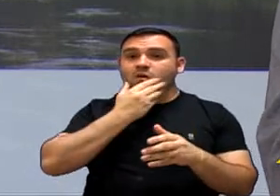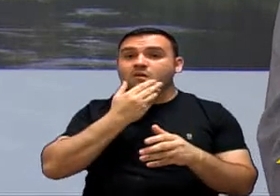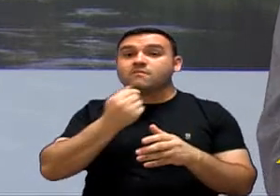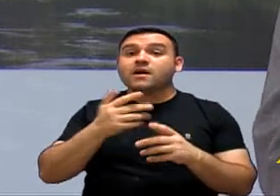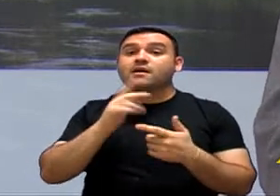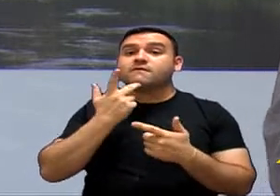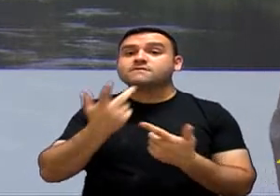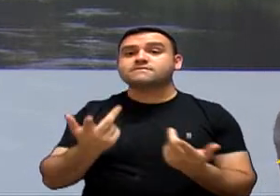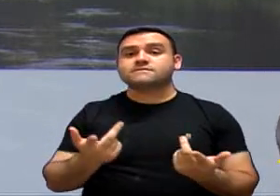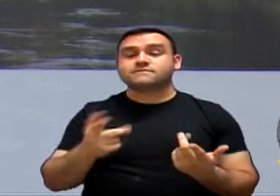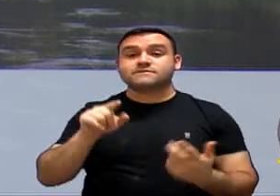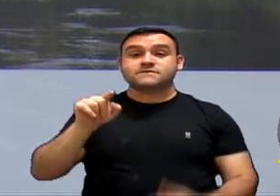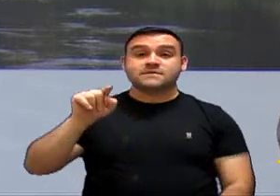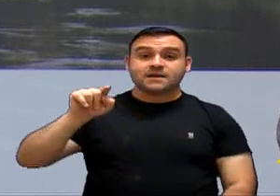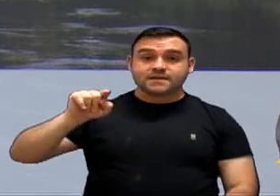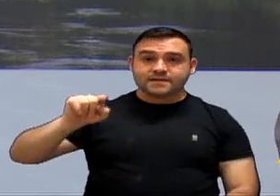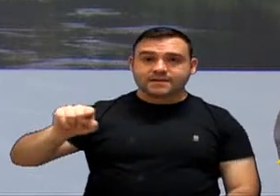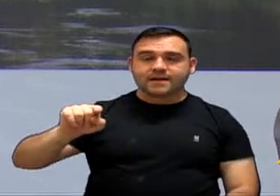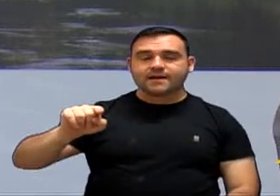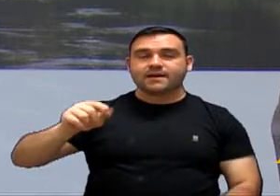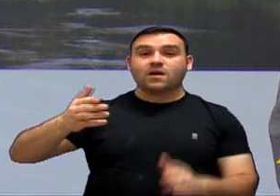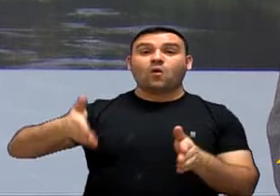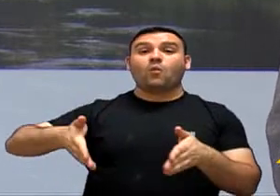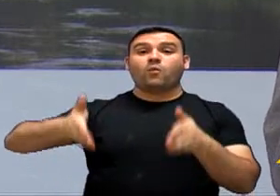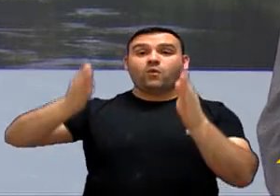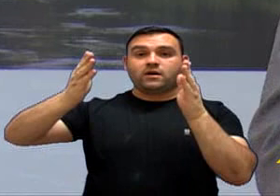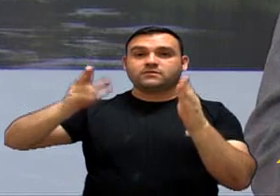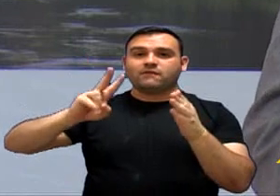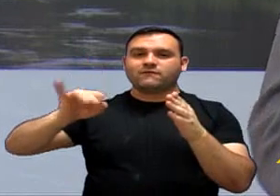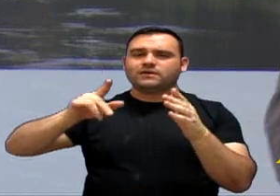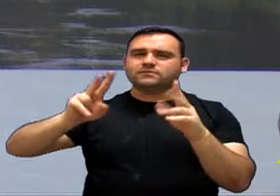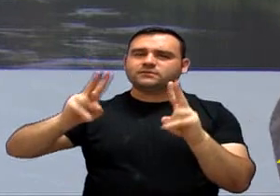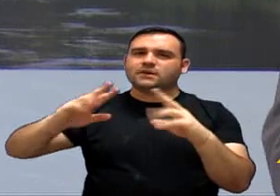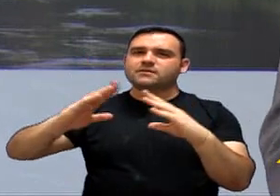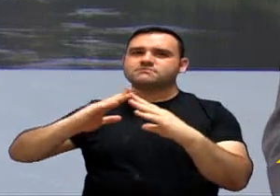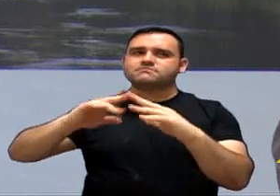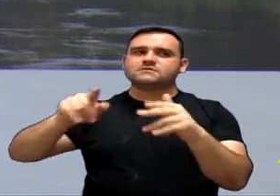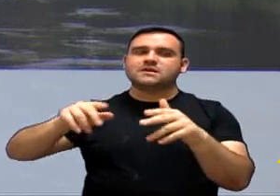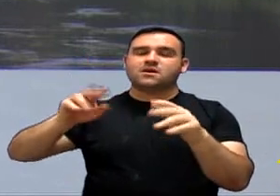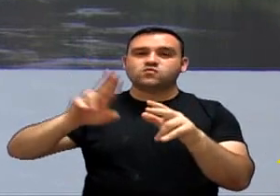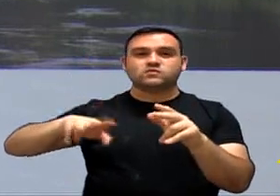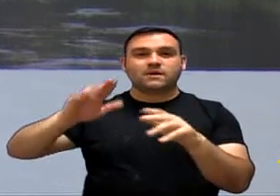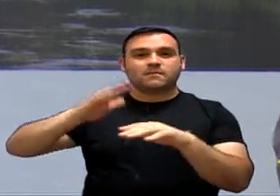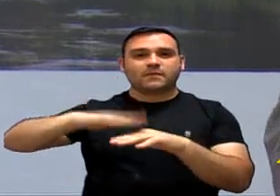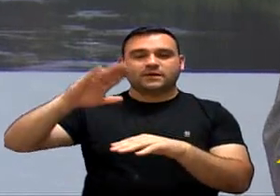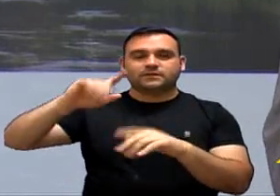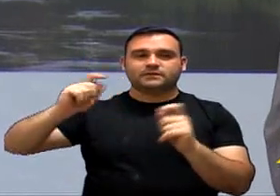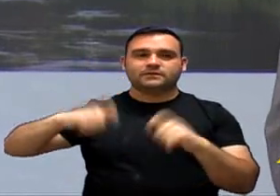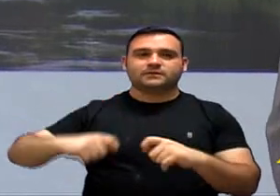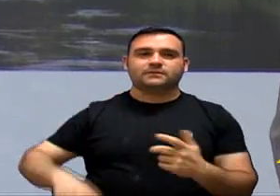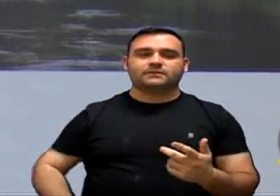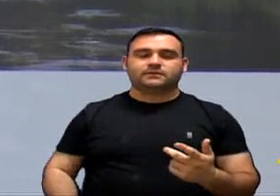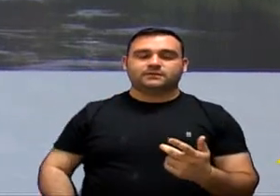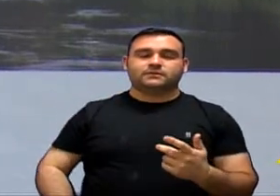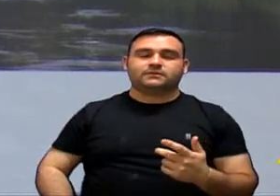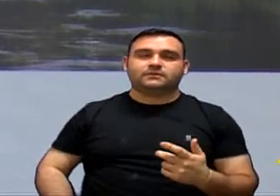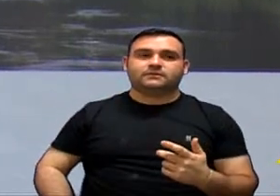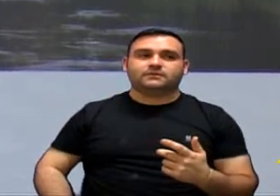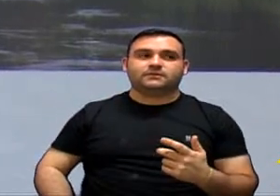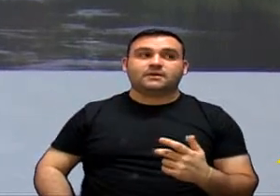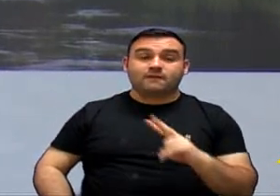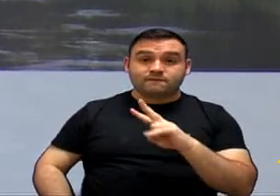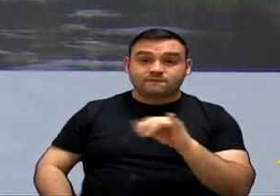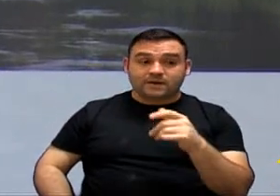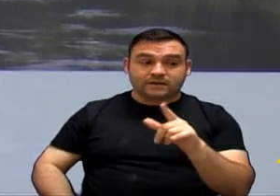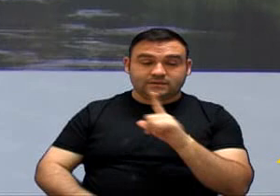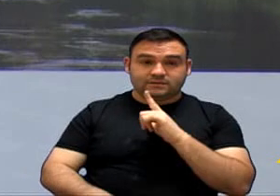mostraram que lá o prédio ele vai ser cada vez mais utilizados será